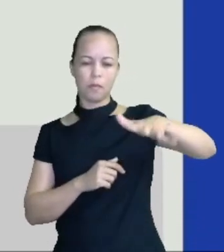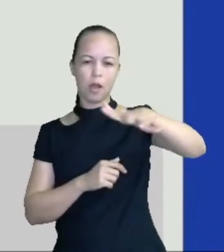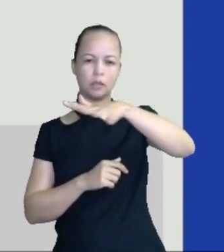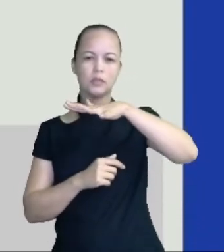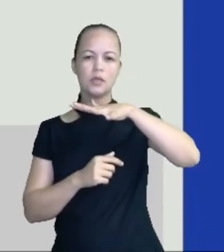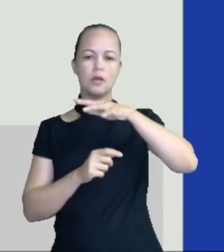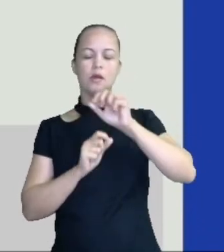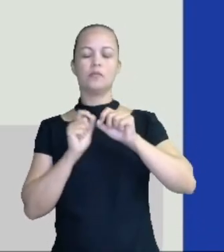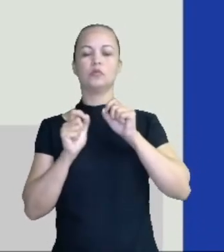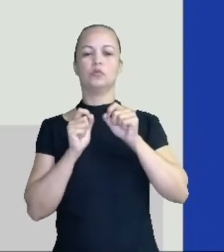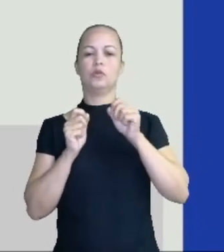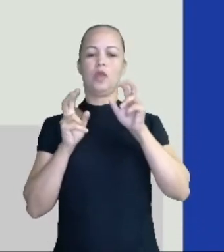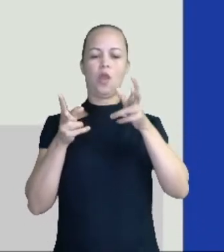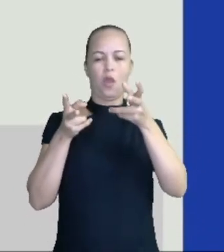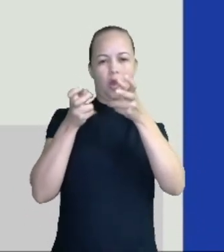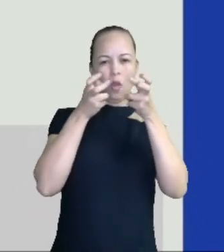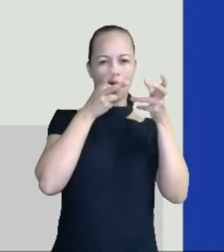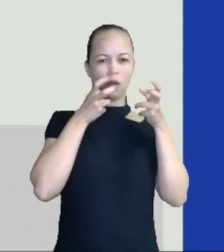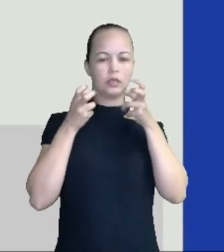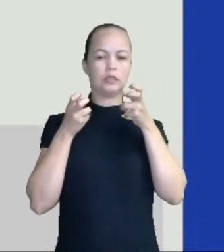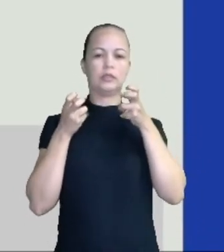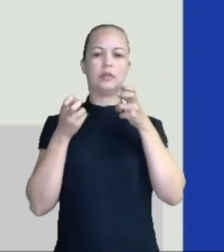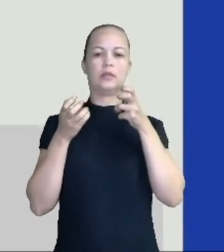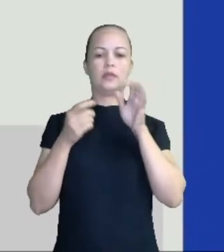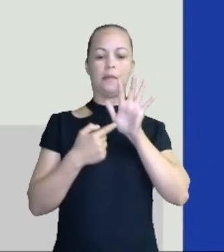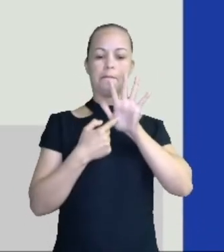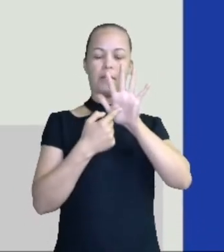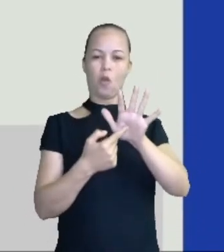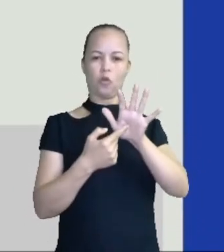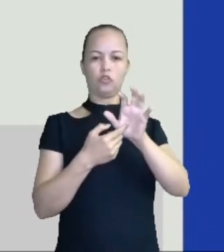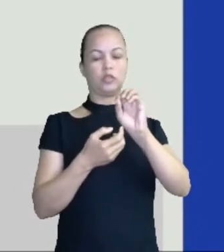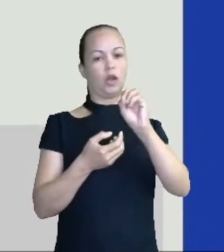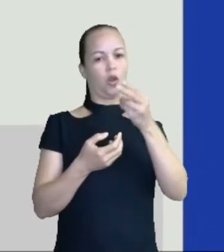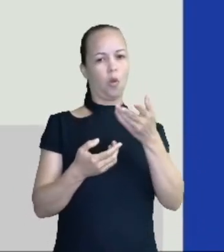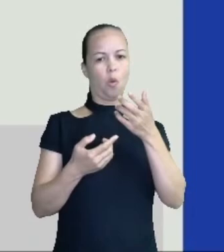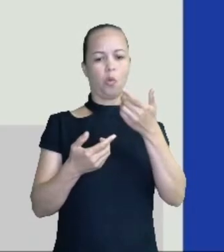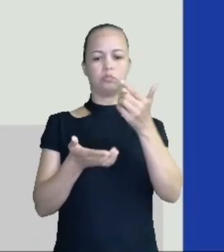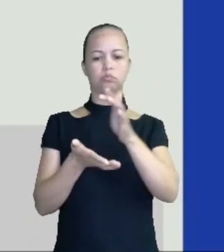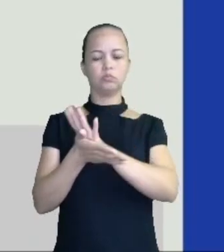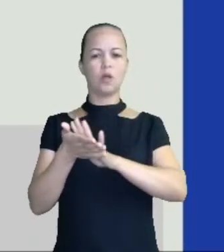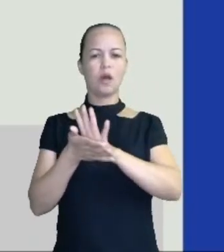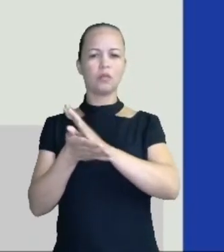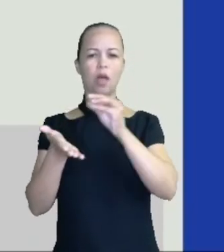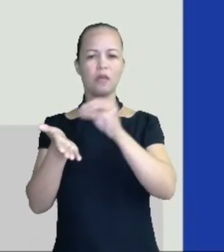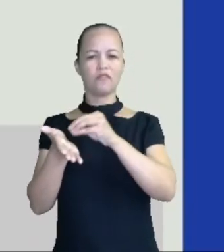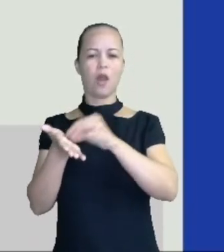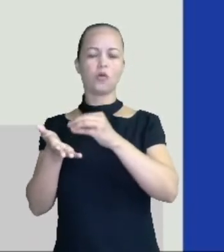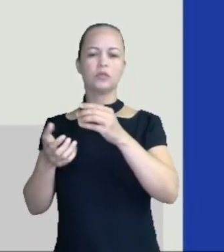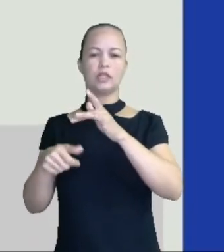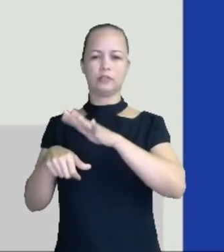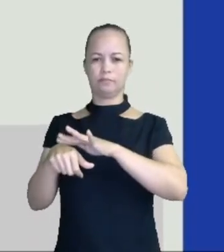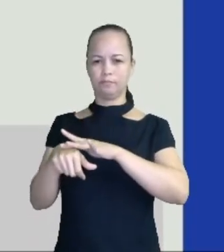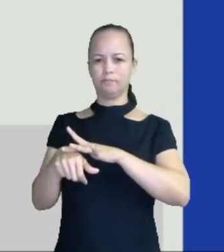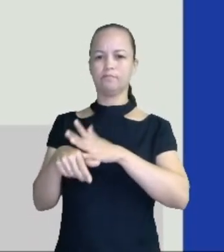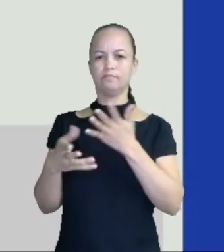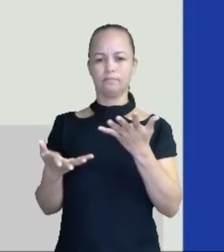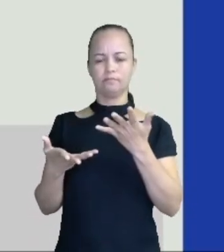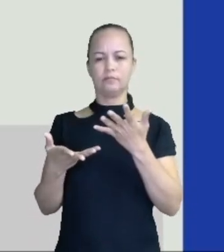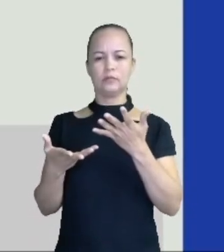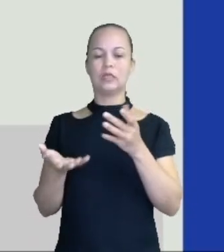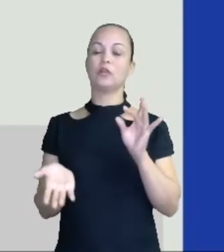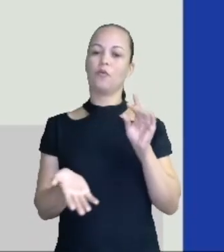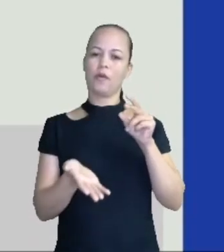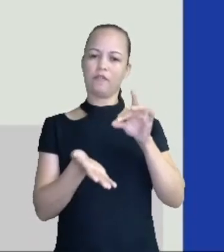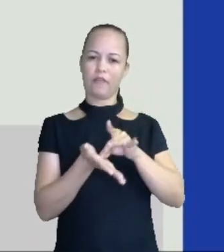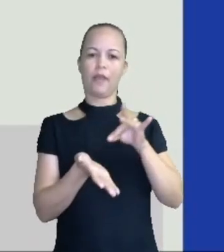observar a presença ou a ausência de uma enfermidade. Ou seja, essa afirmativa aí está verdadeira,